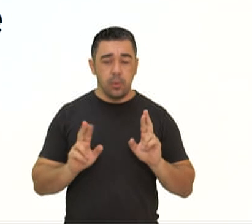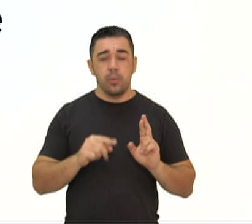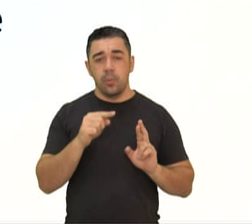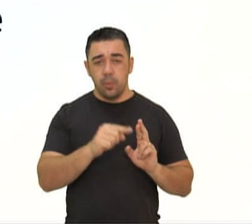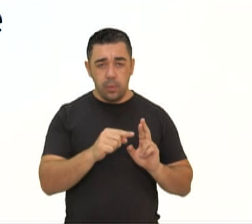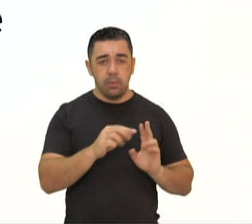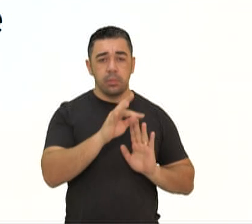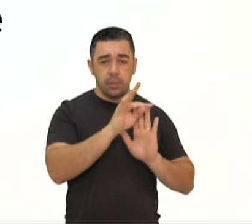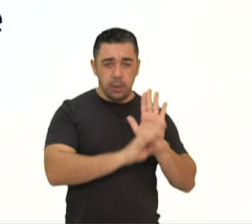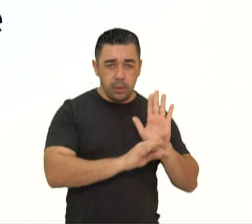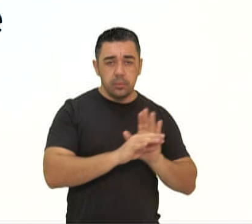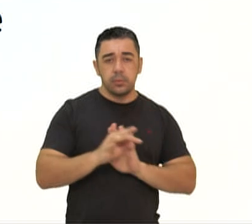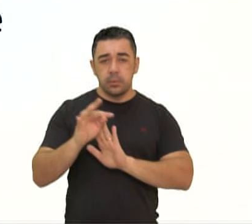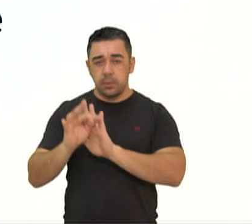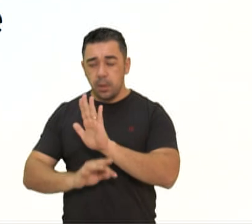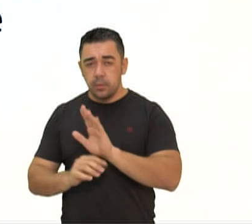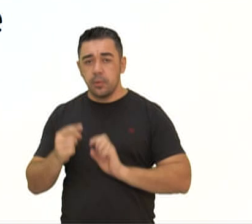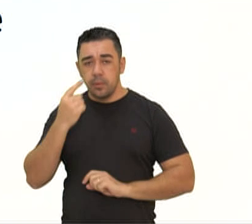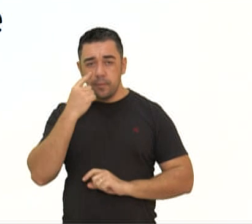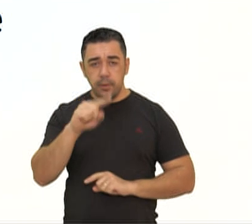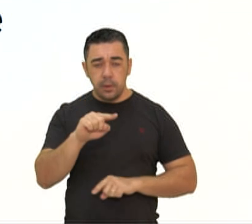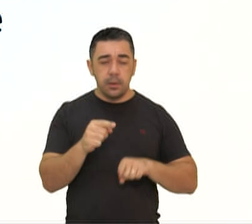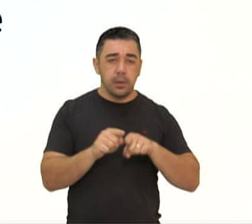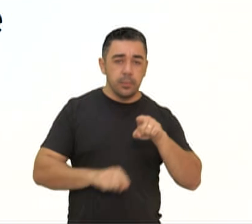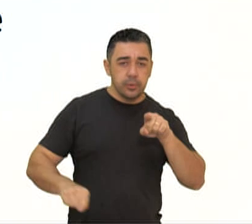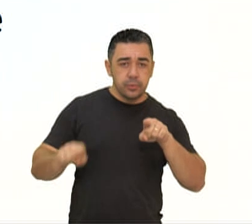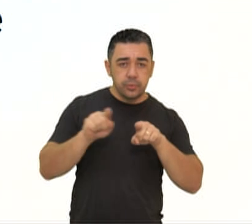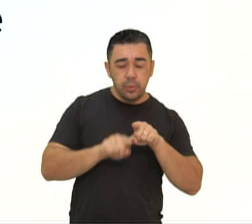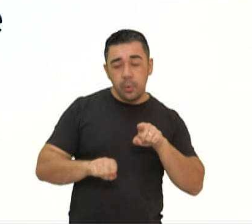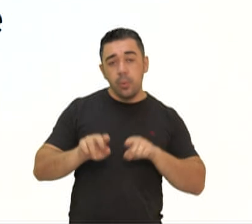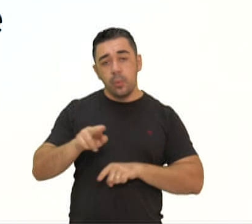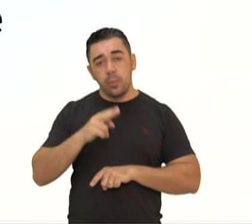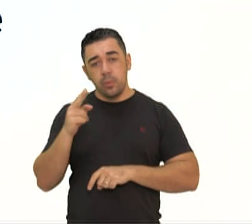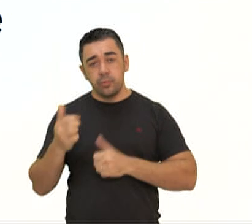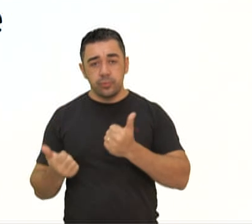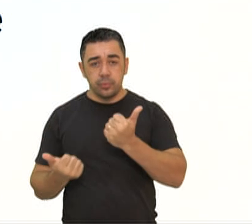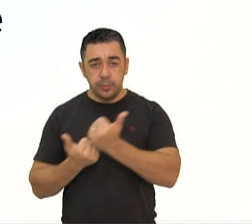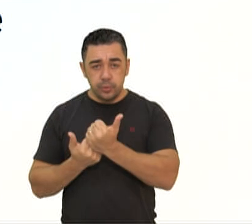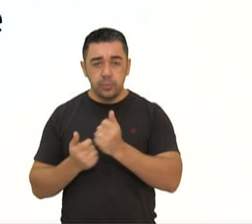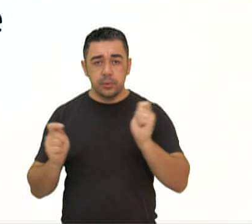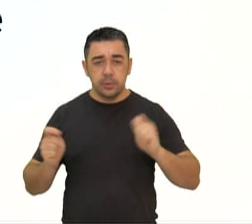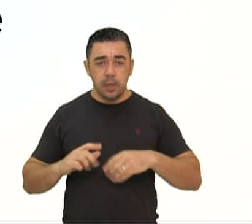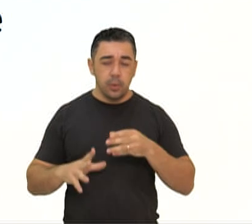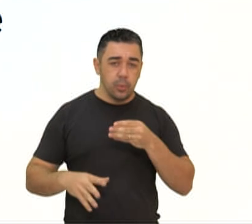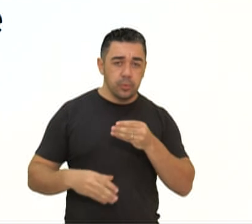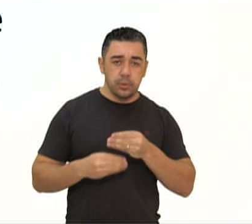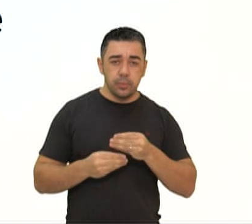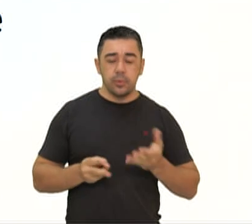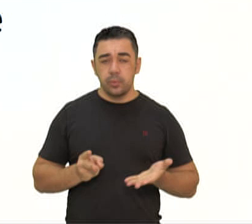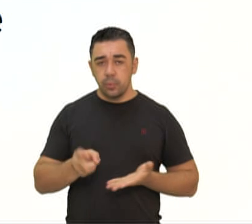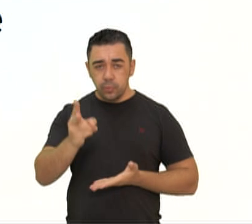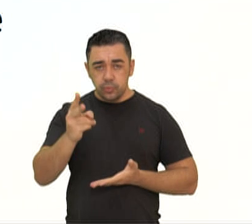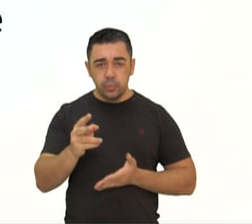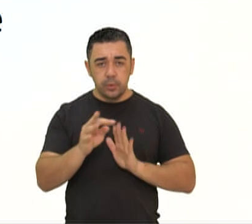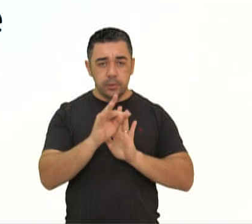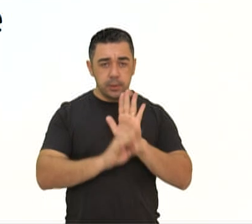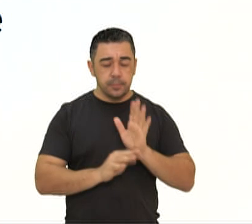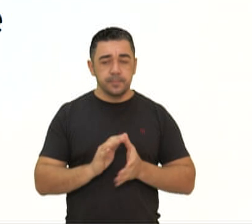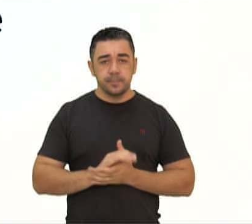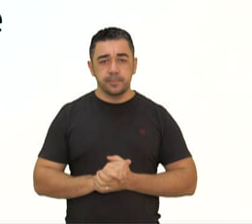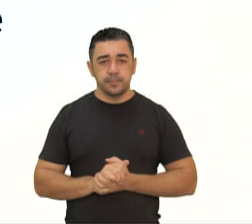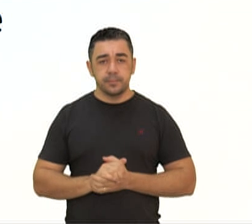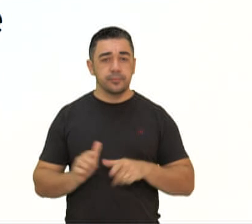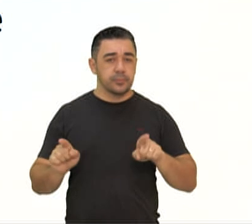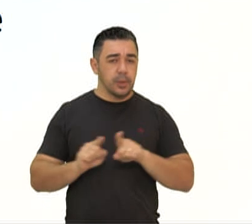texto, identificando repetições ou substituições que contribuem para a continuidade de um texto, reconhecer